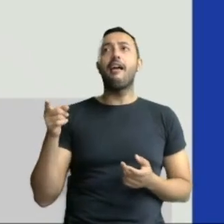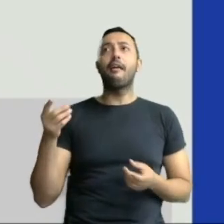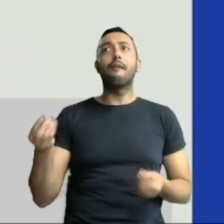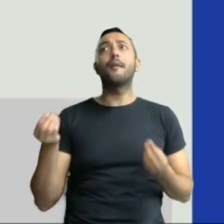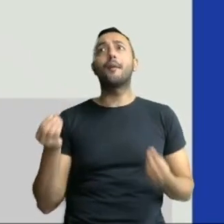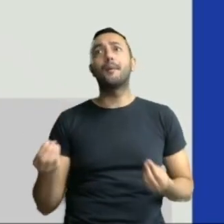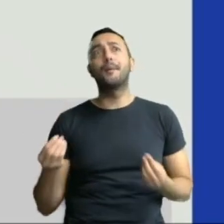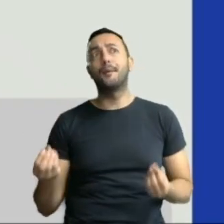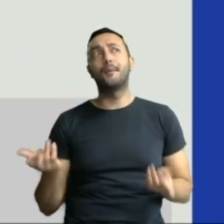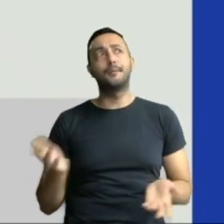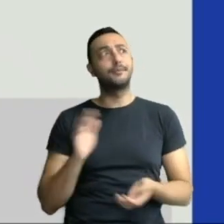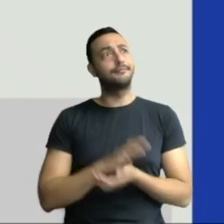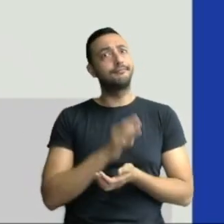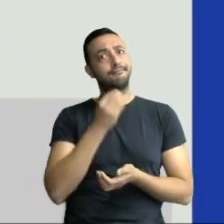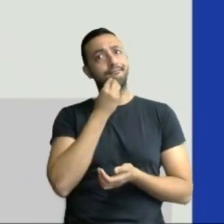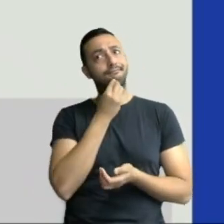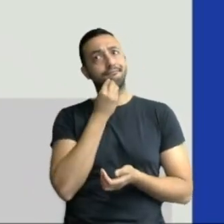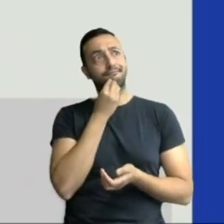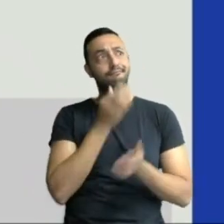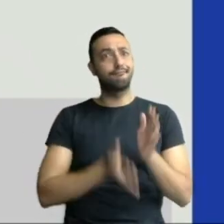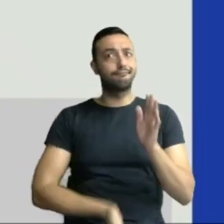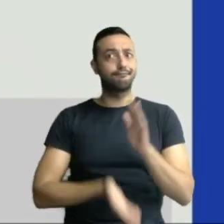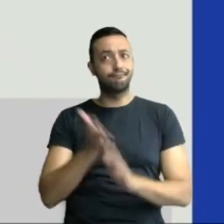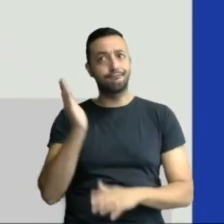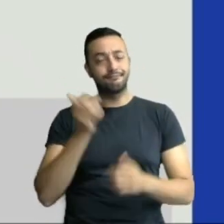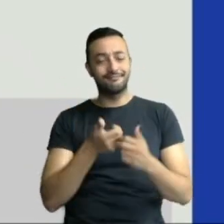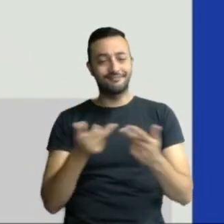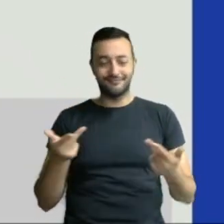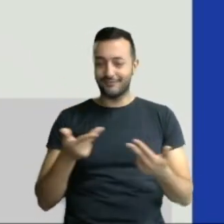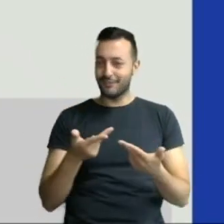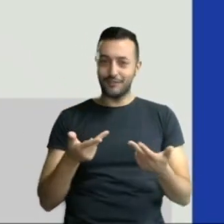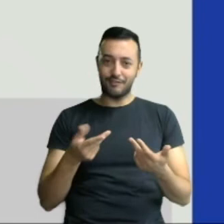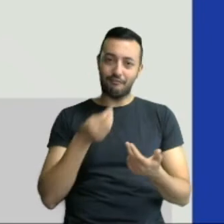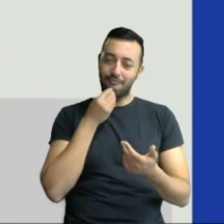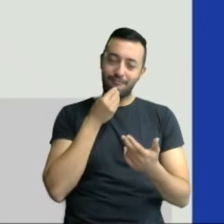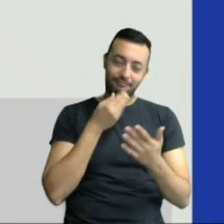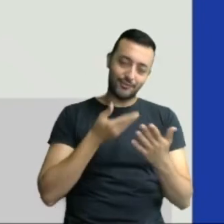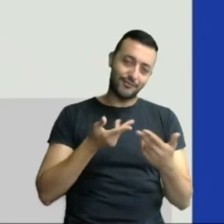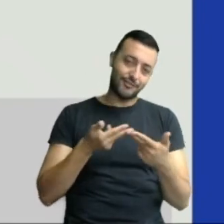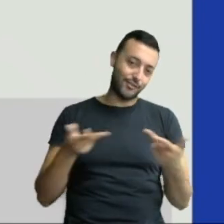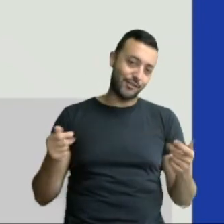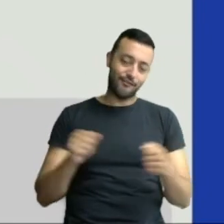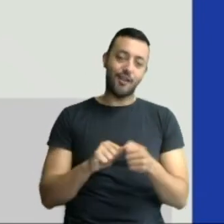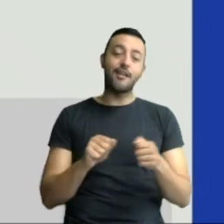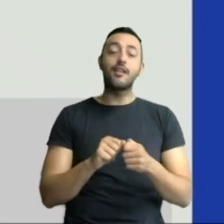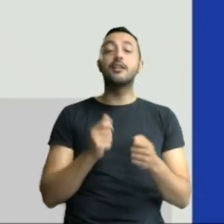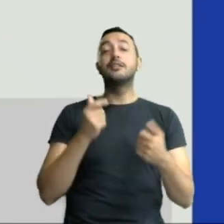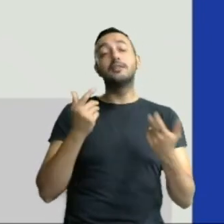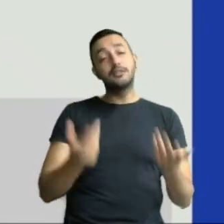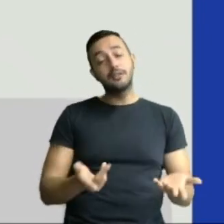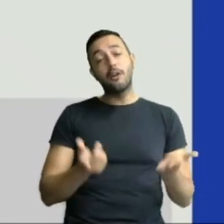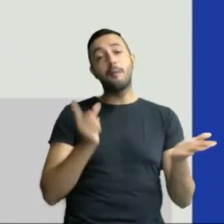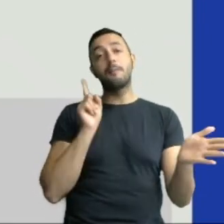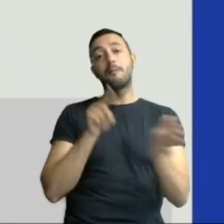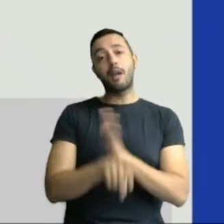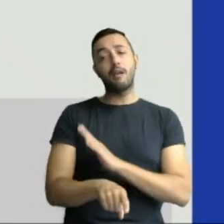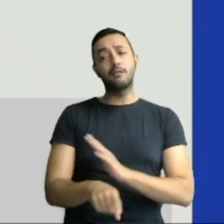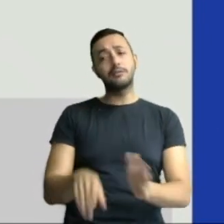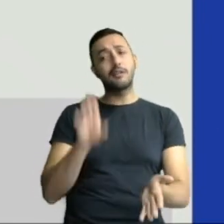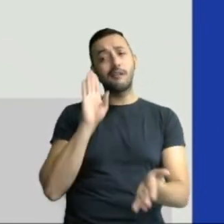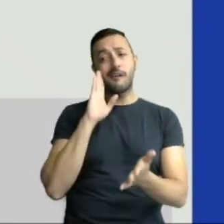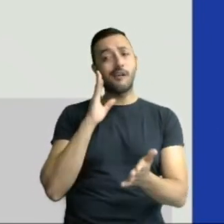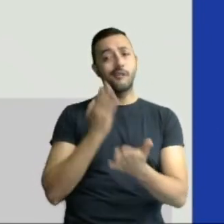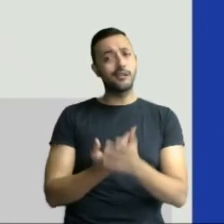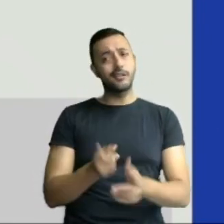não fez alguma coisa, algum fato? Então, demonstra o quê? A pessoa fazendo uma pergunta sem crer no